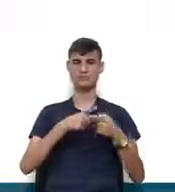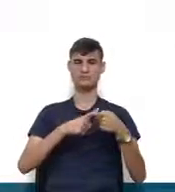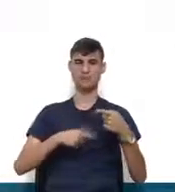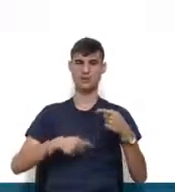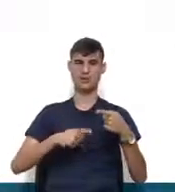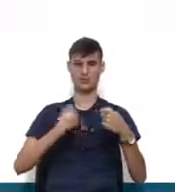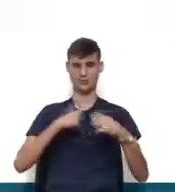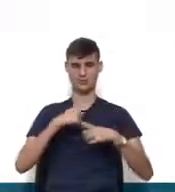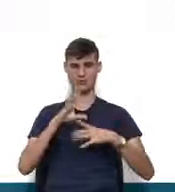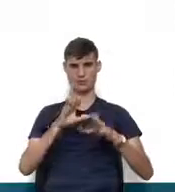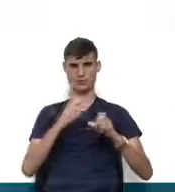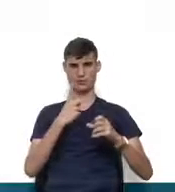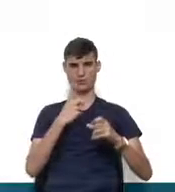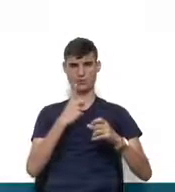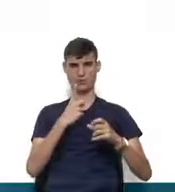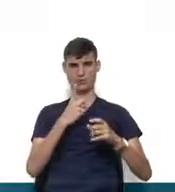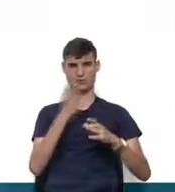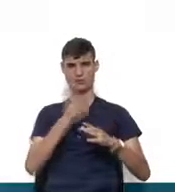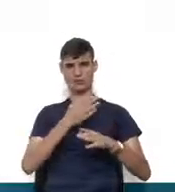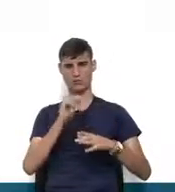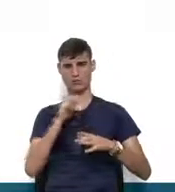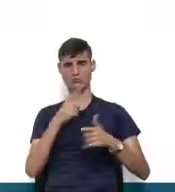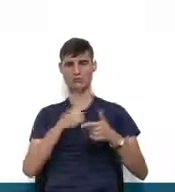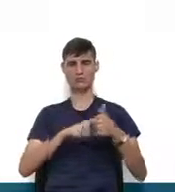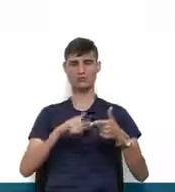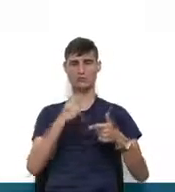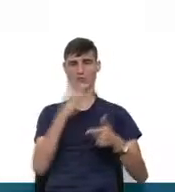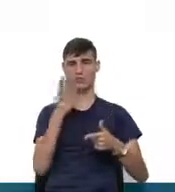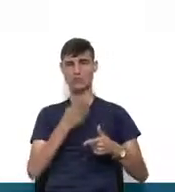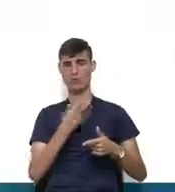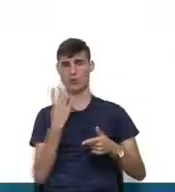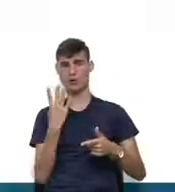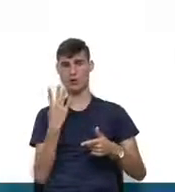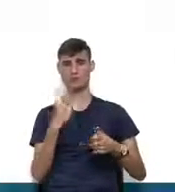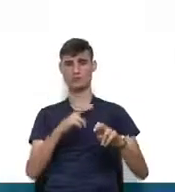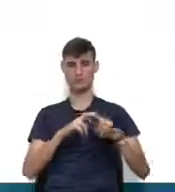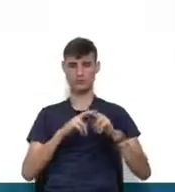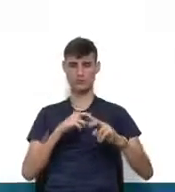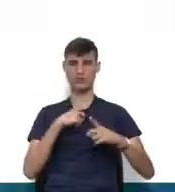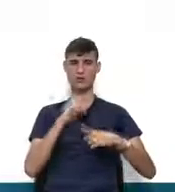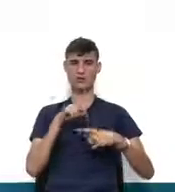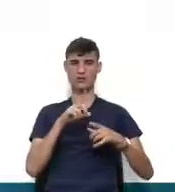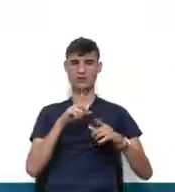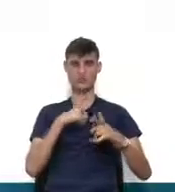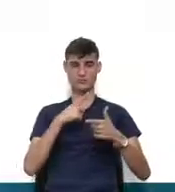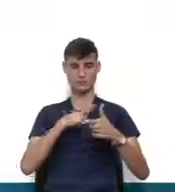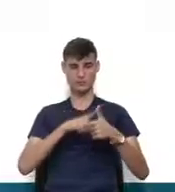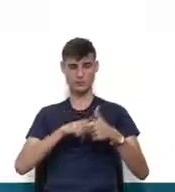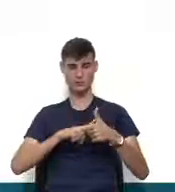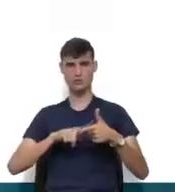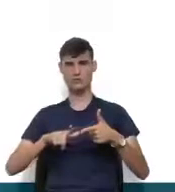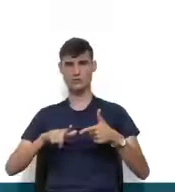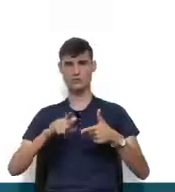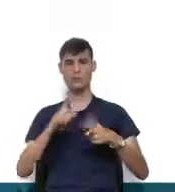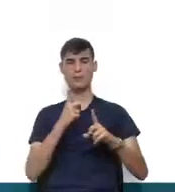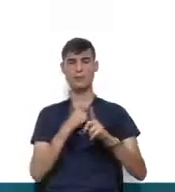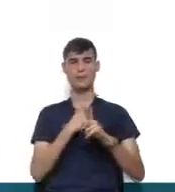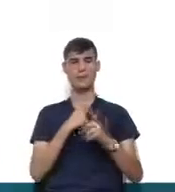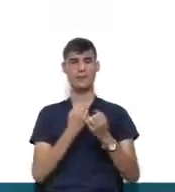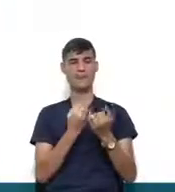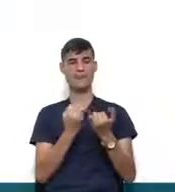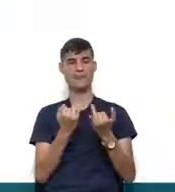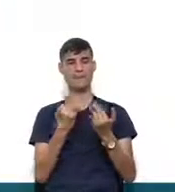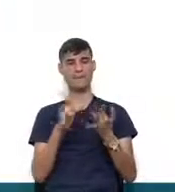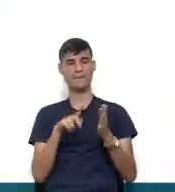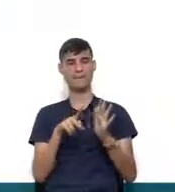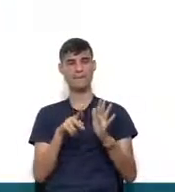Posso pegar 1/8 e dividir por 1/4. Quando eu faço essa divisão, eu vou encontrar o valor como